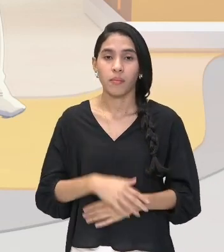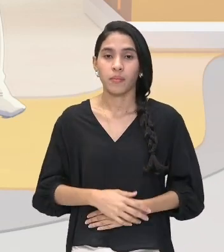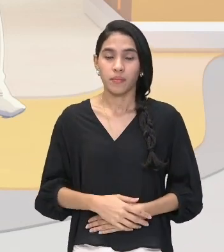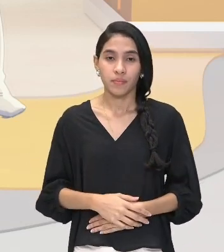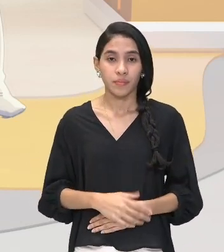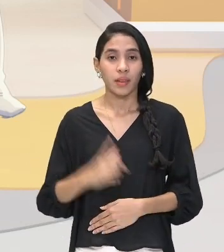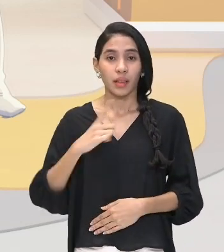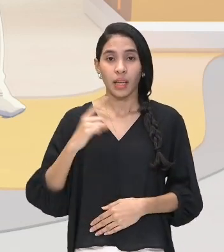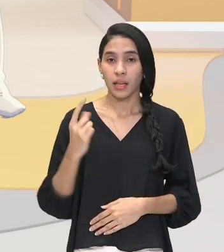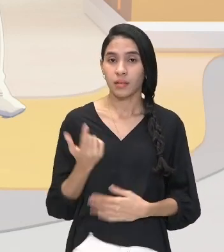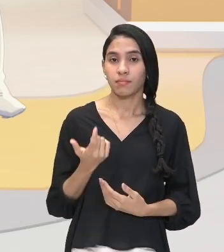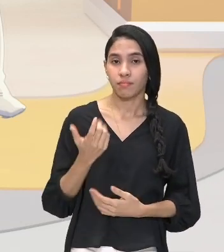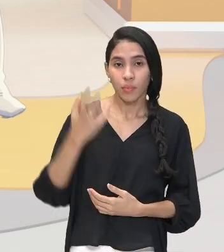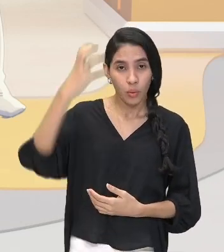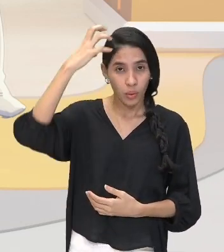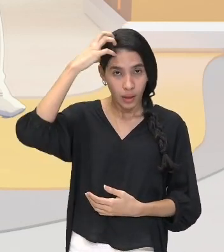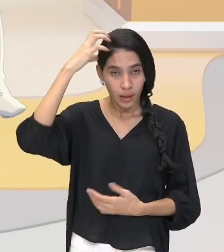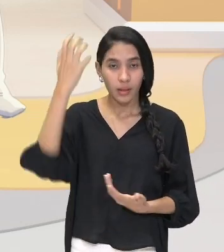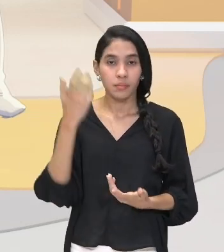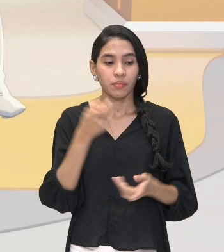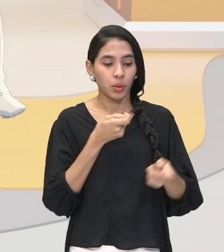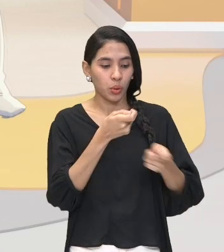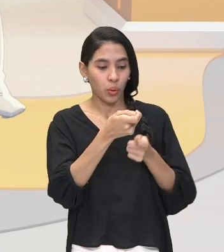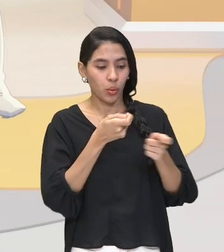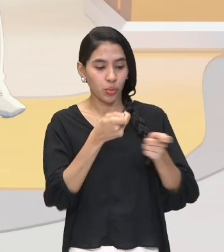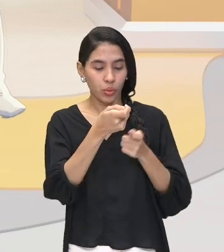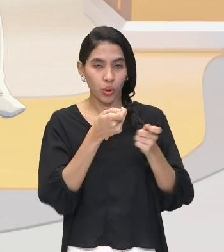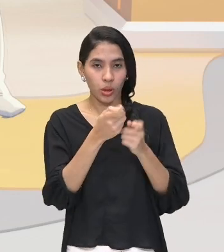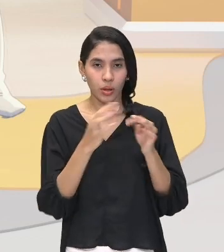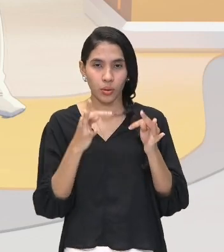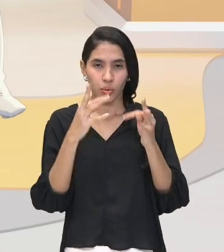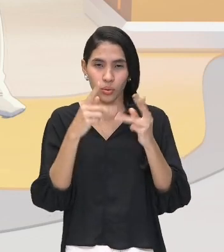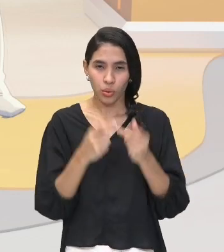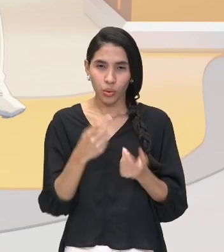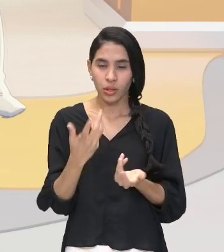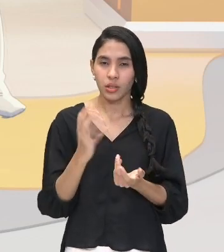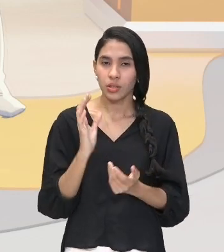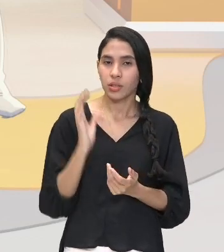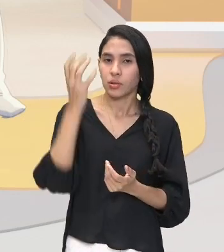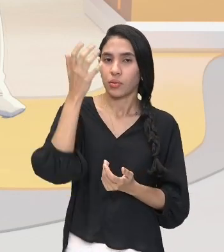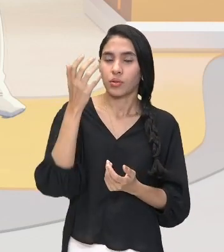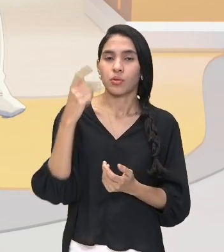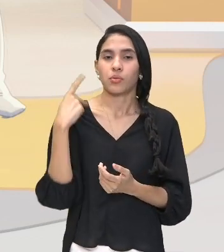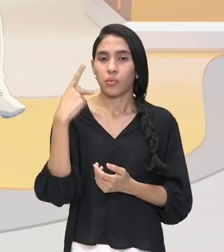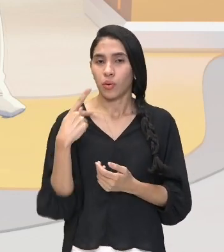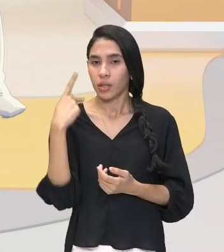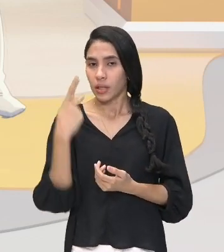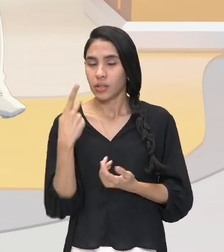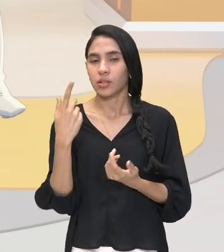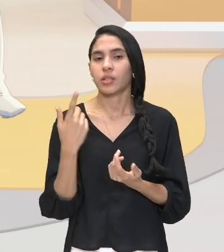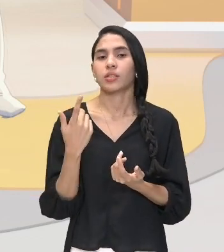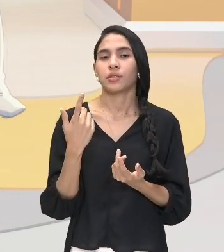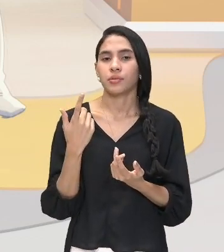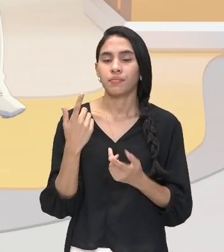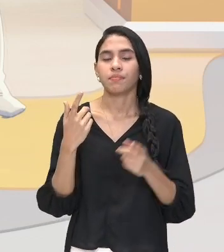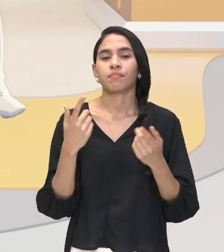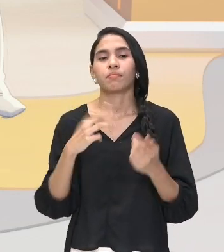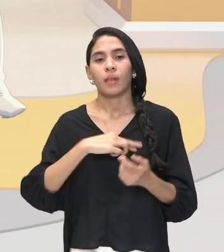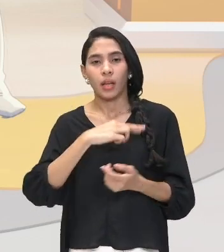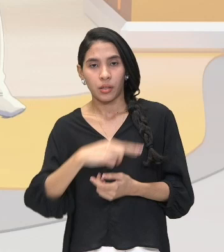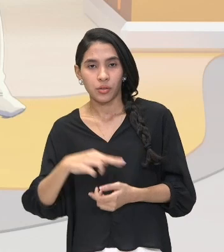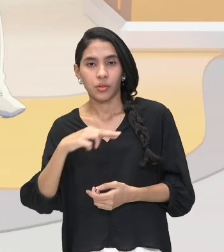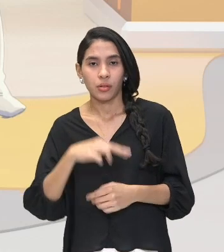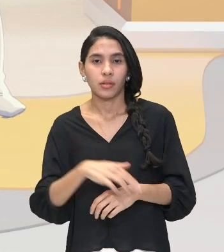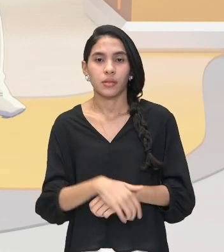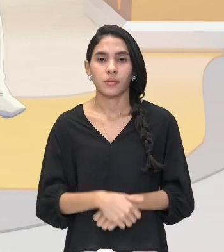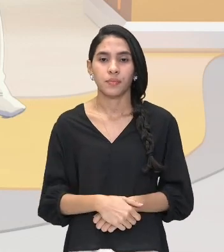rei que controla as questões seculares, as questões políticas e agora também as questões